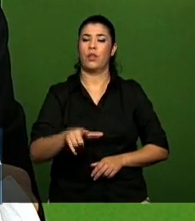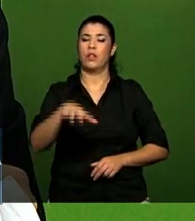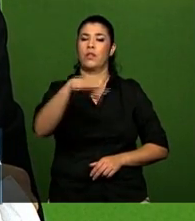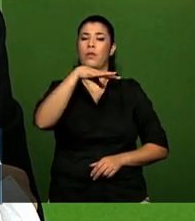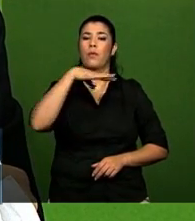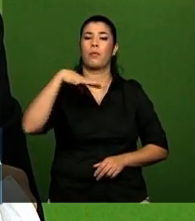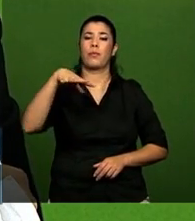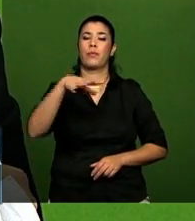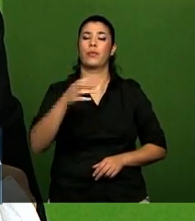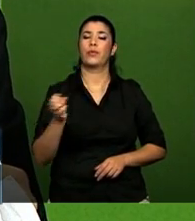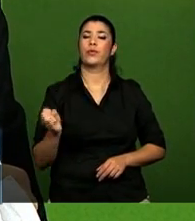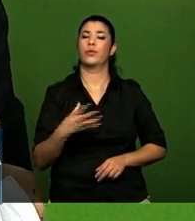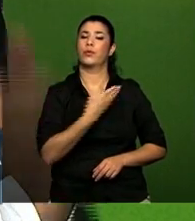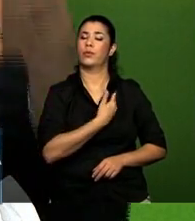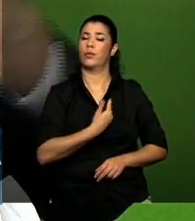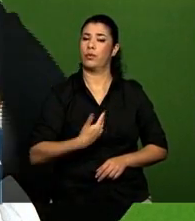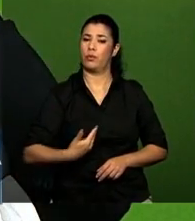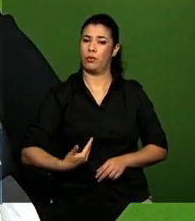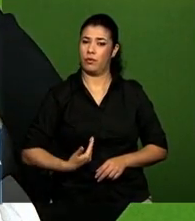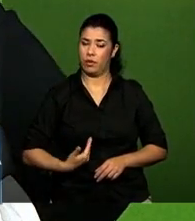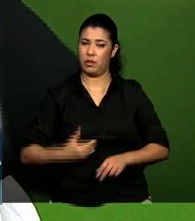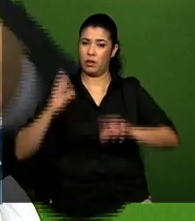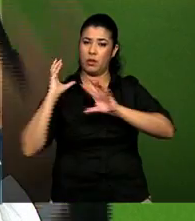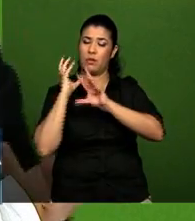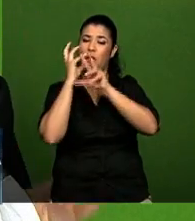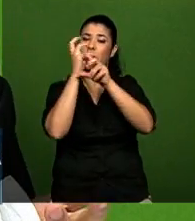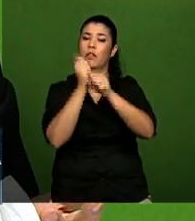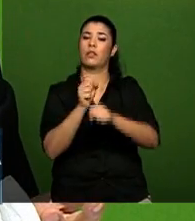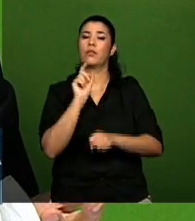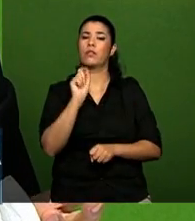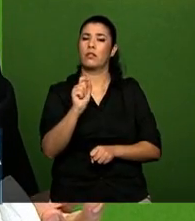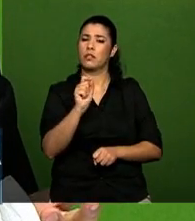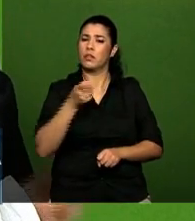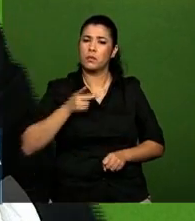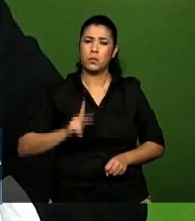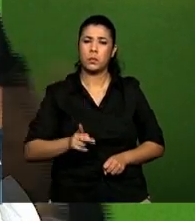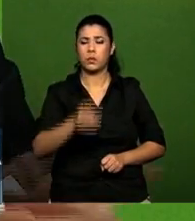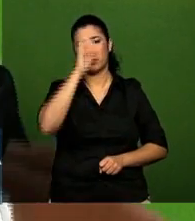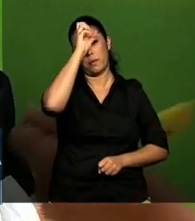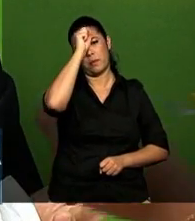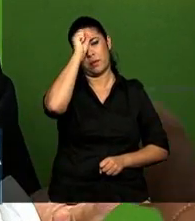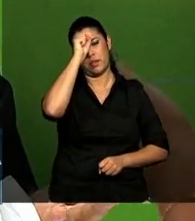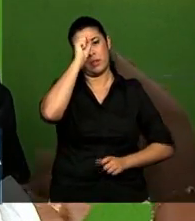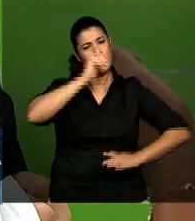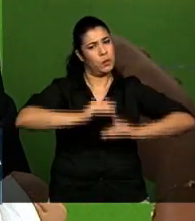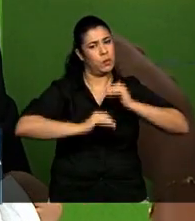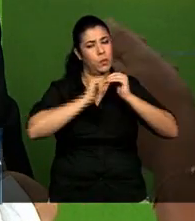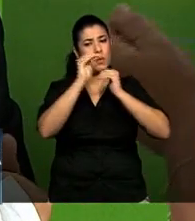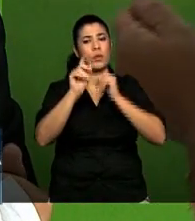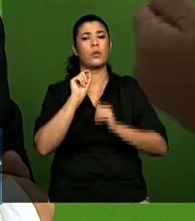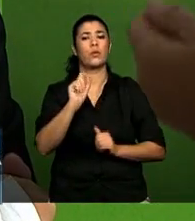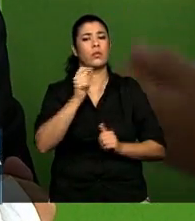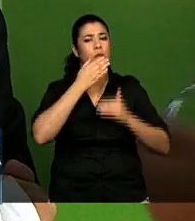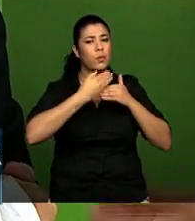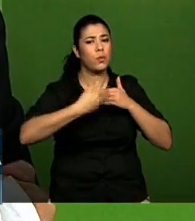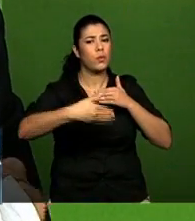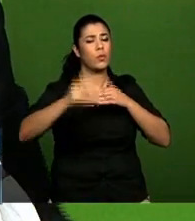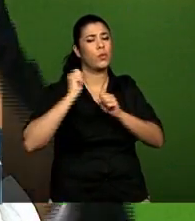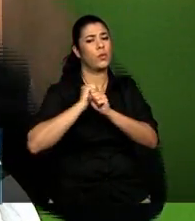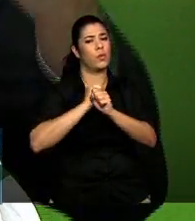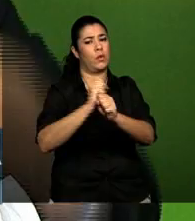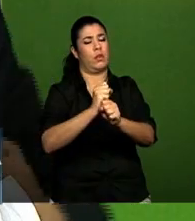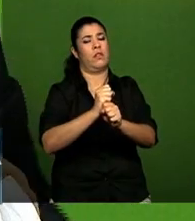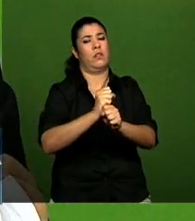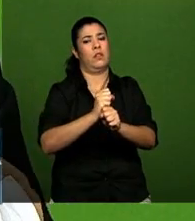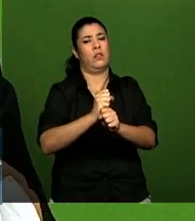neste novo governo eh resgatando um enorme aprendizado construindo ao longo dos últimos anos